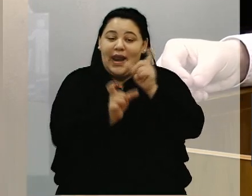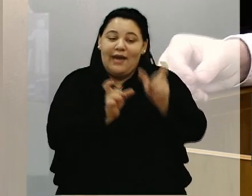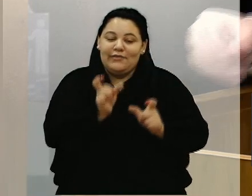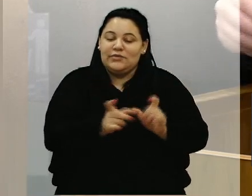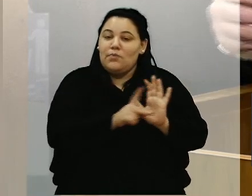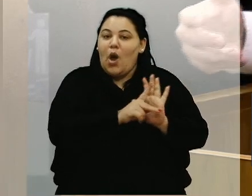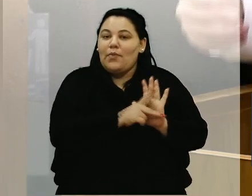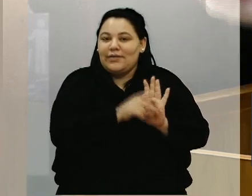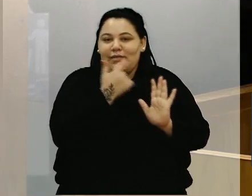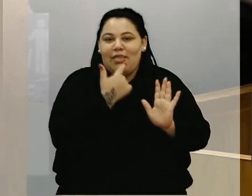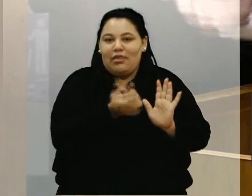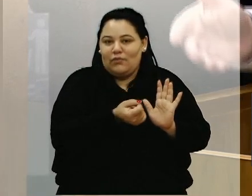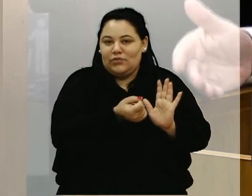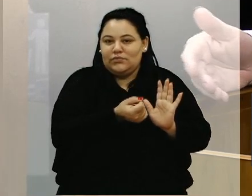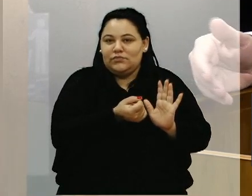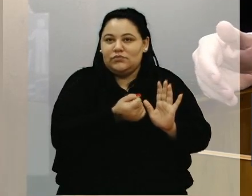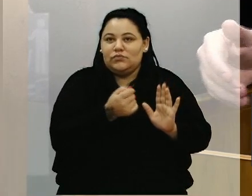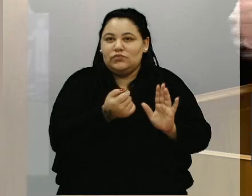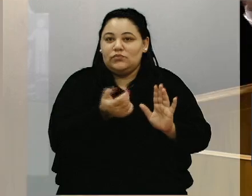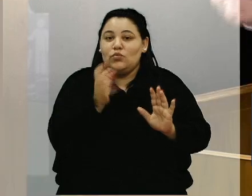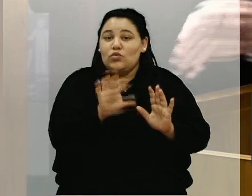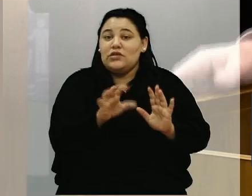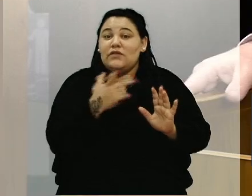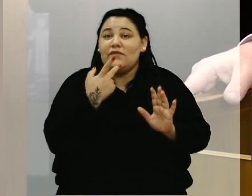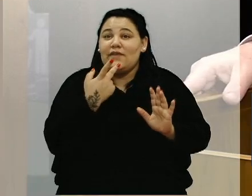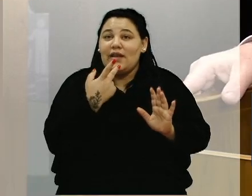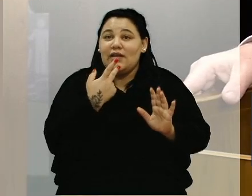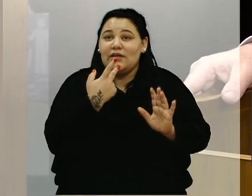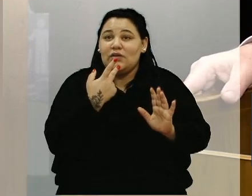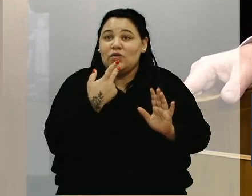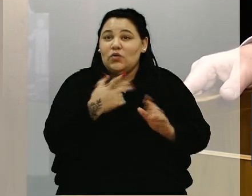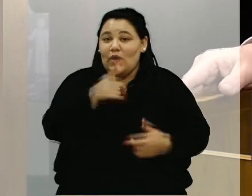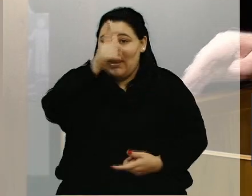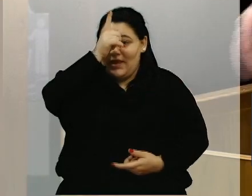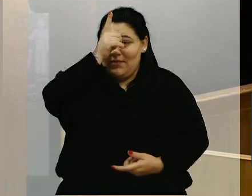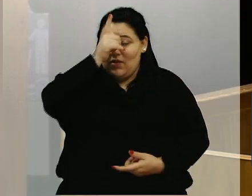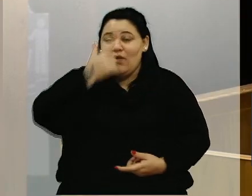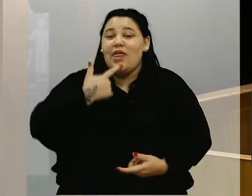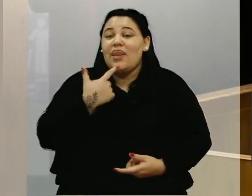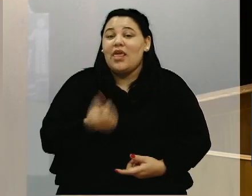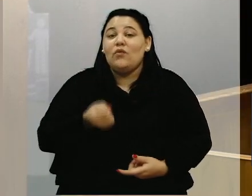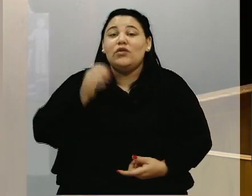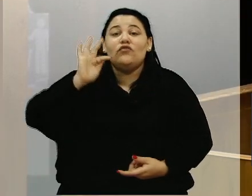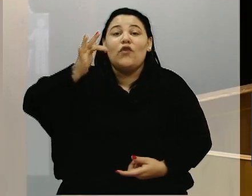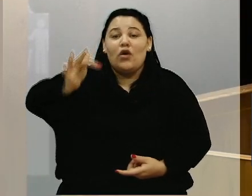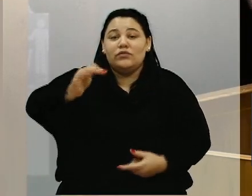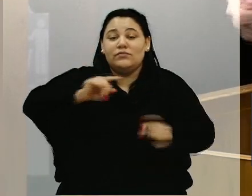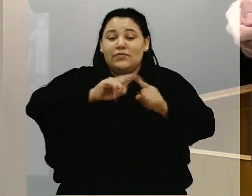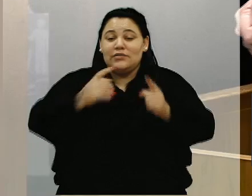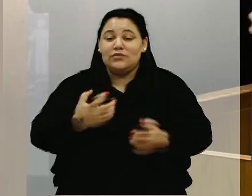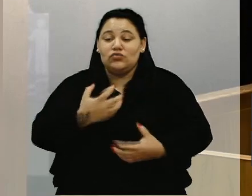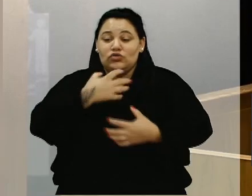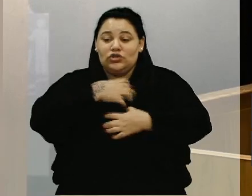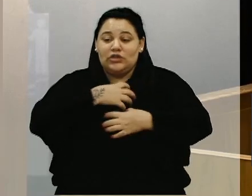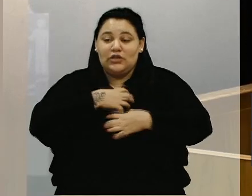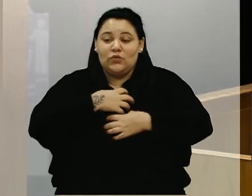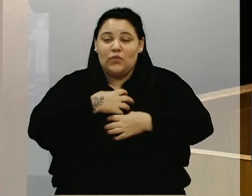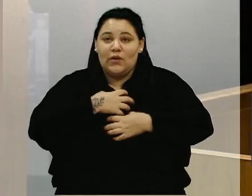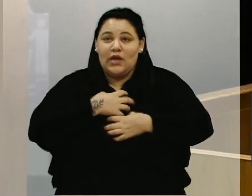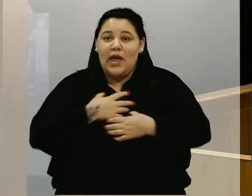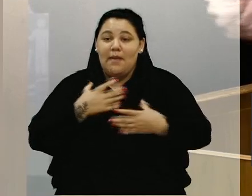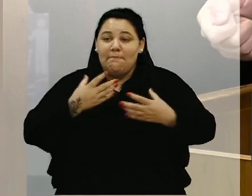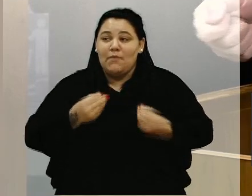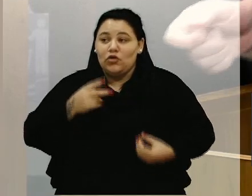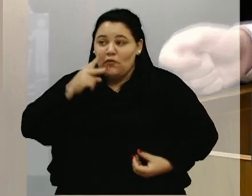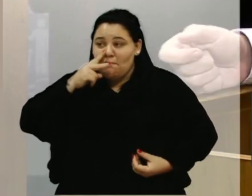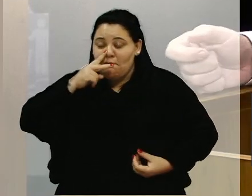específicas. Portanto, dizem que o alemão é a língua dos filósofos, mas também a maneira como se fala é uma maneira muito enérgica e muito